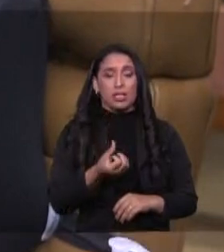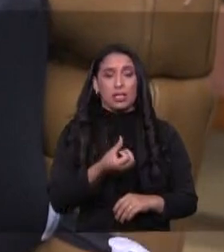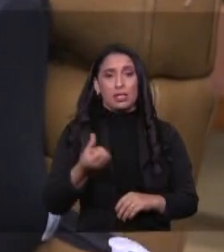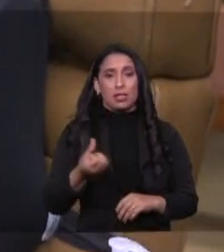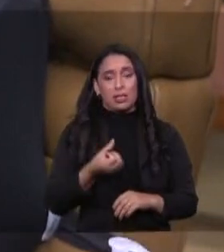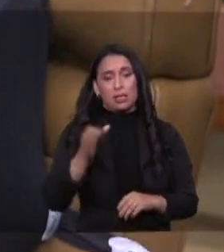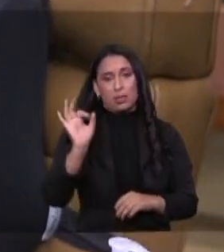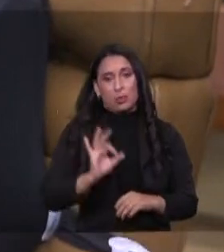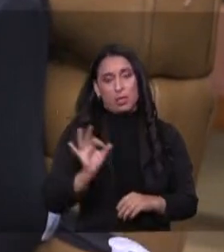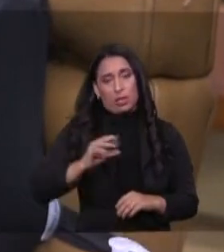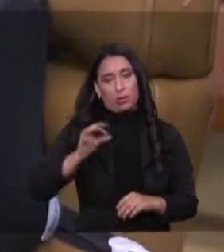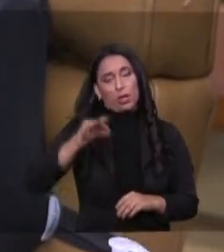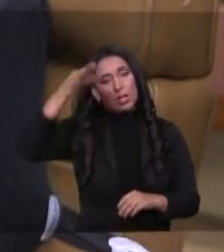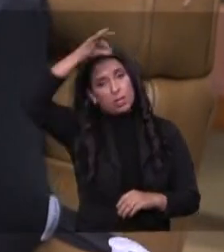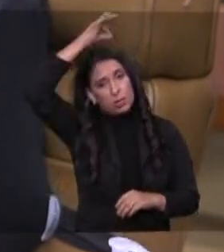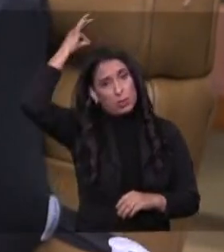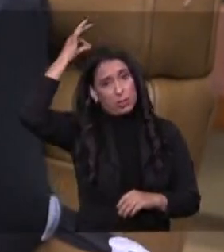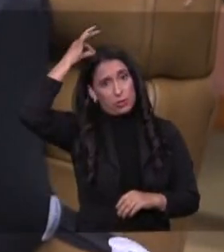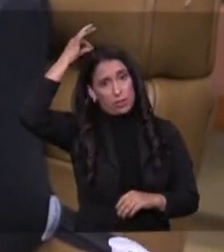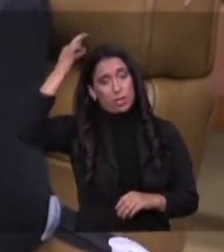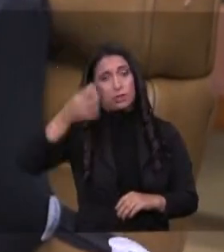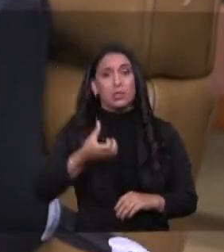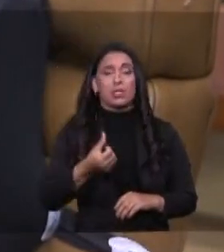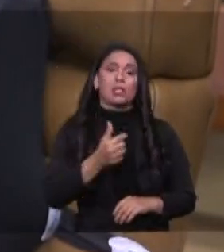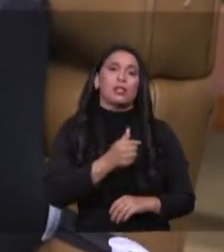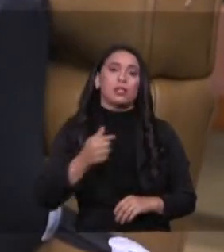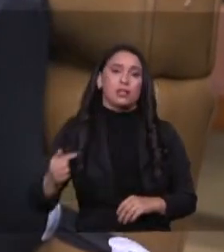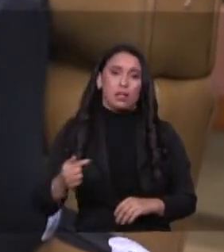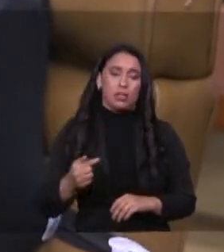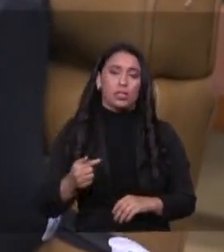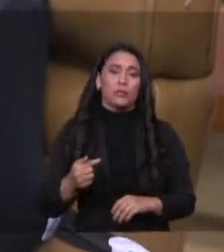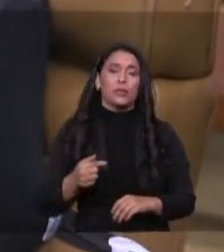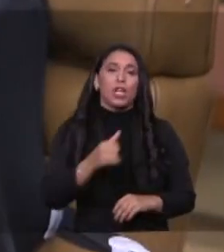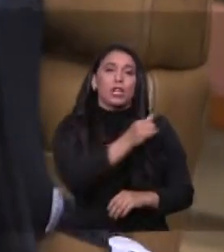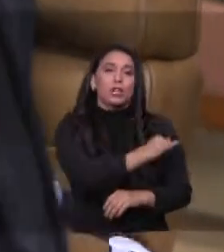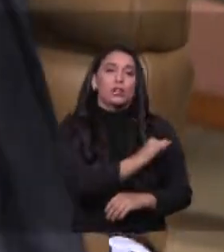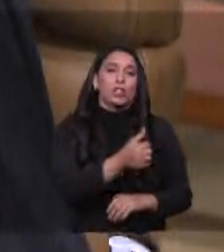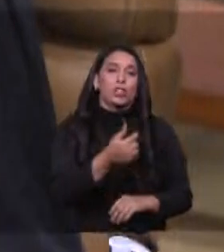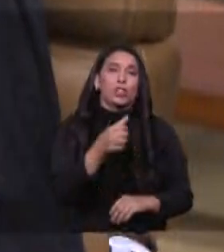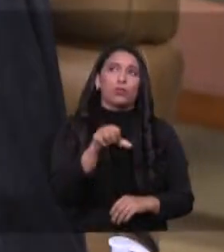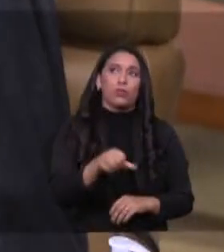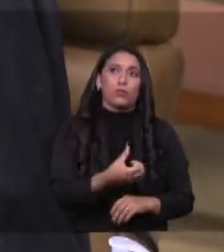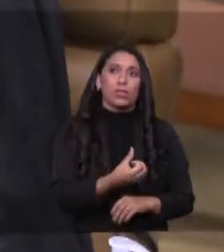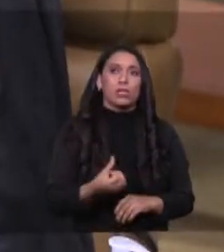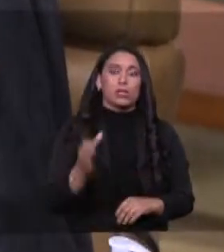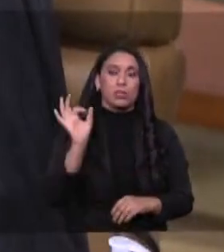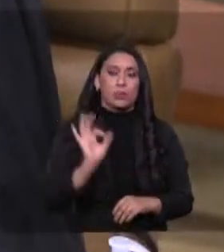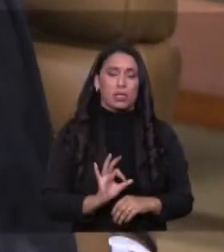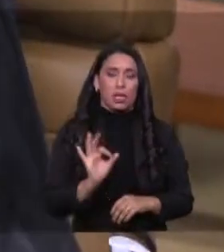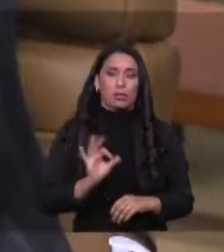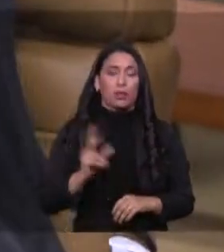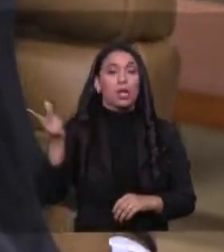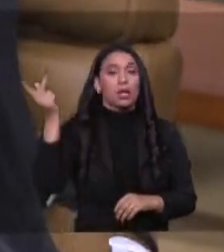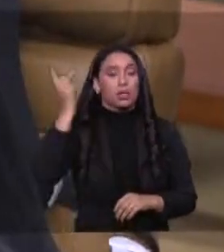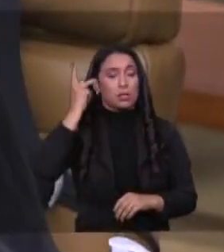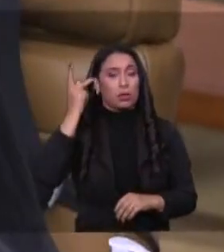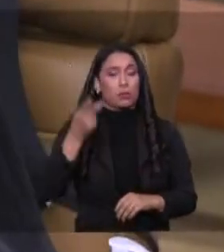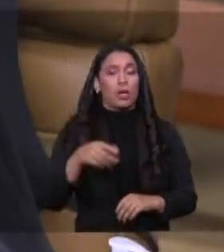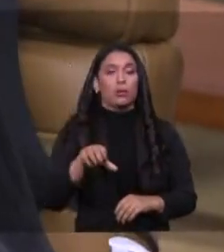66%. Espírito Santo, 67%. Ministro do Supremo Tribunal Federal, Rio de Janeiro, 96%. São